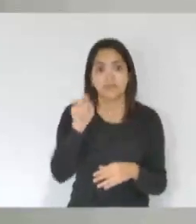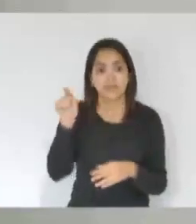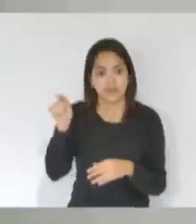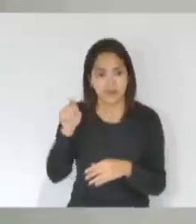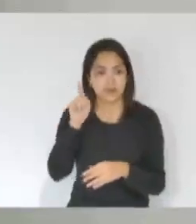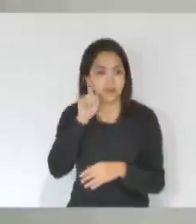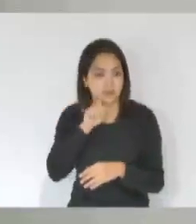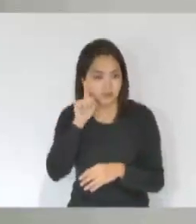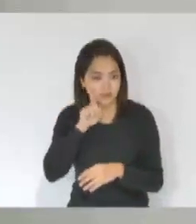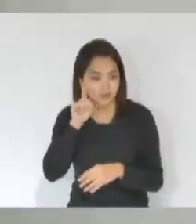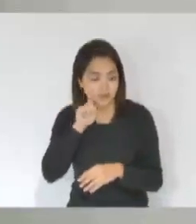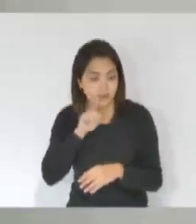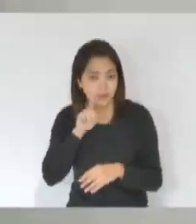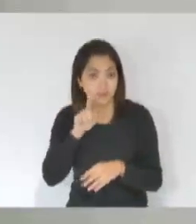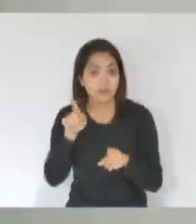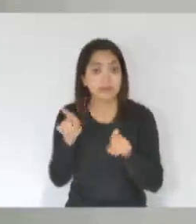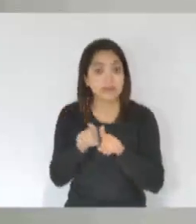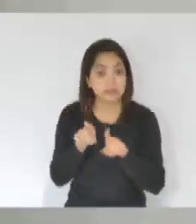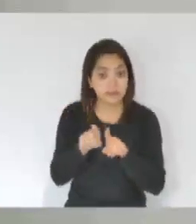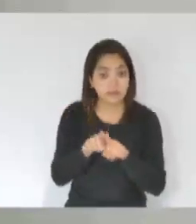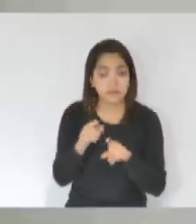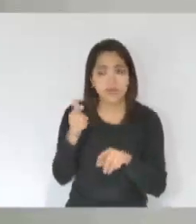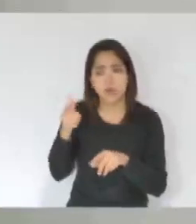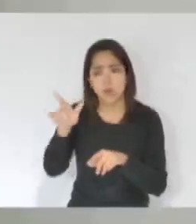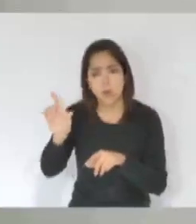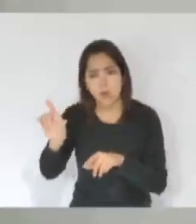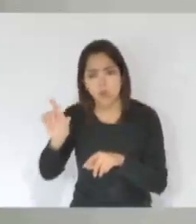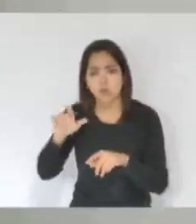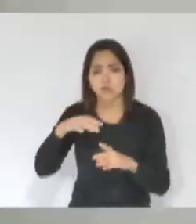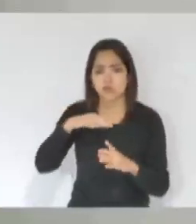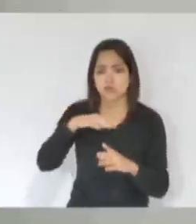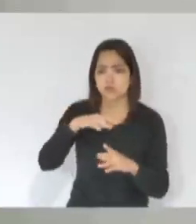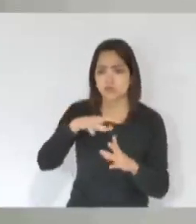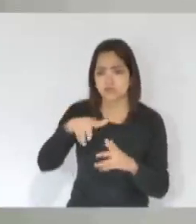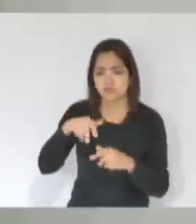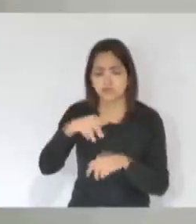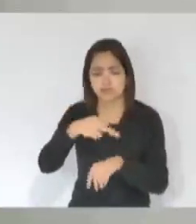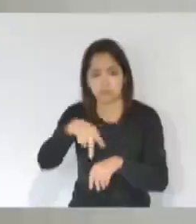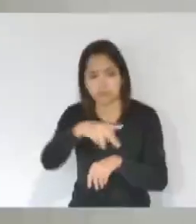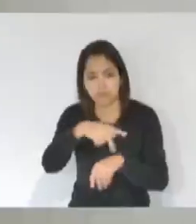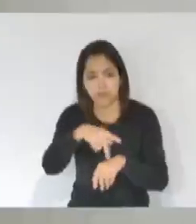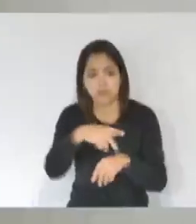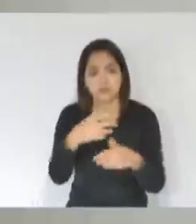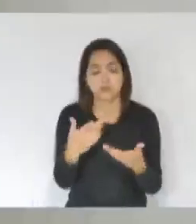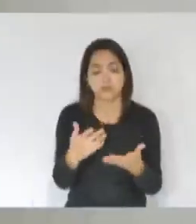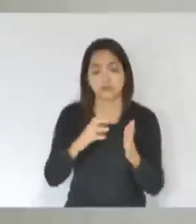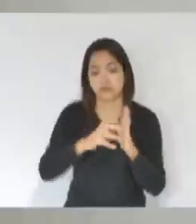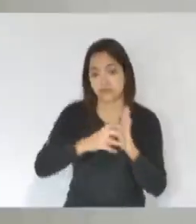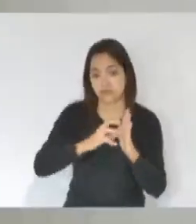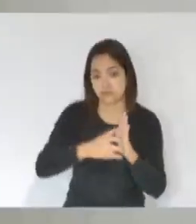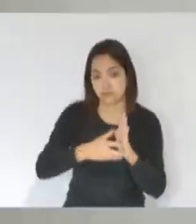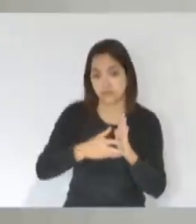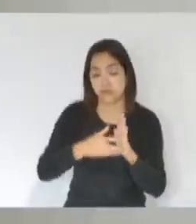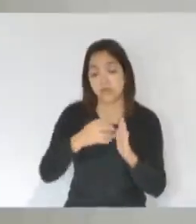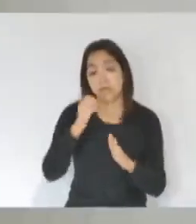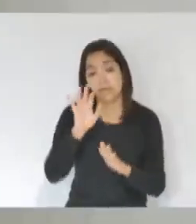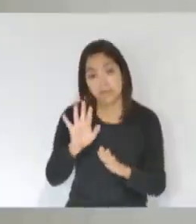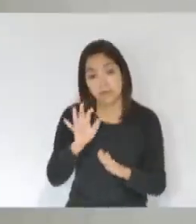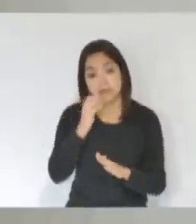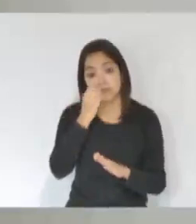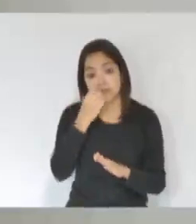Estados Unidos e também outros elementos em vários outros partidos. Então, que bom que a Caerte ela